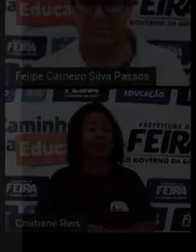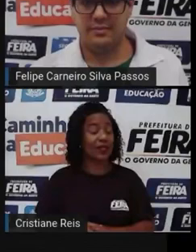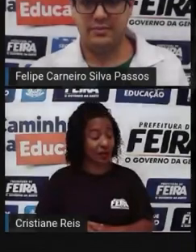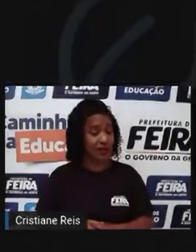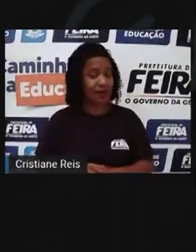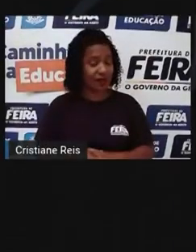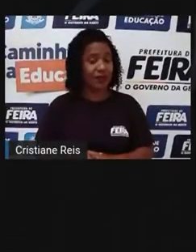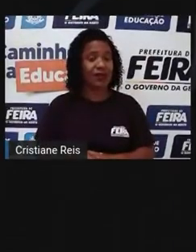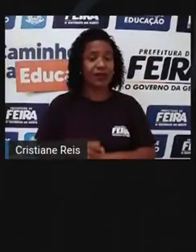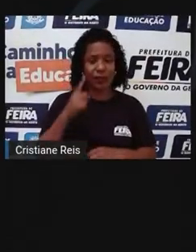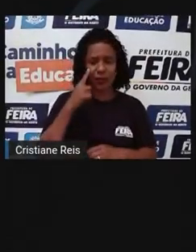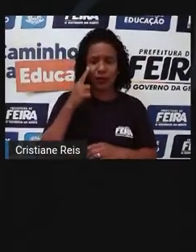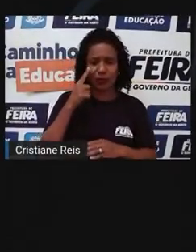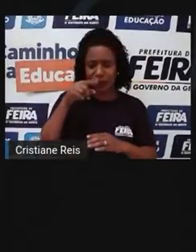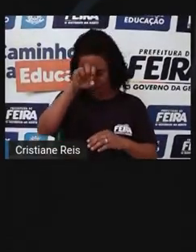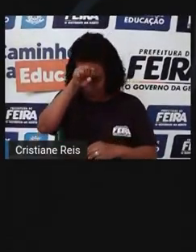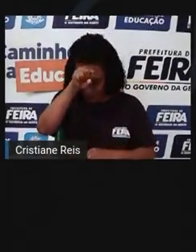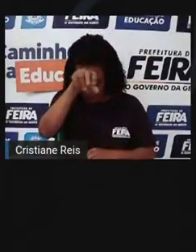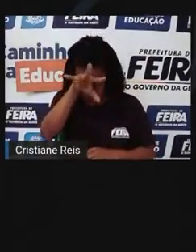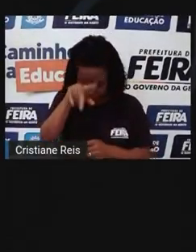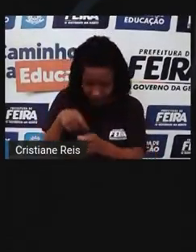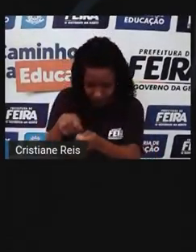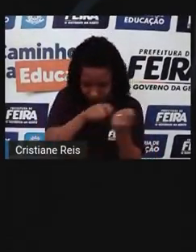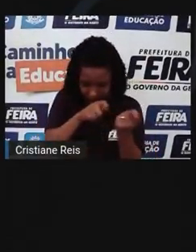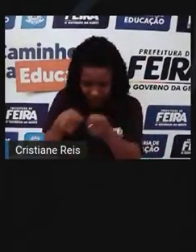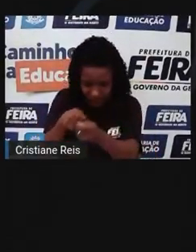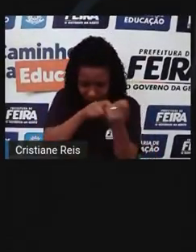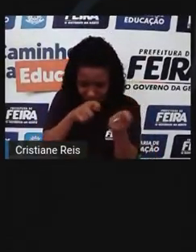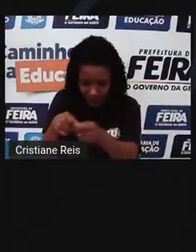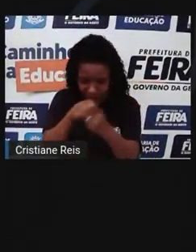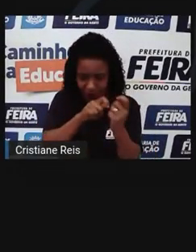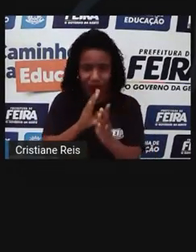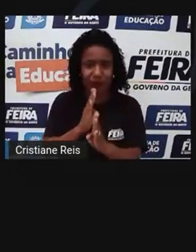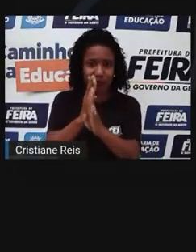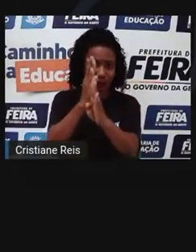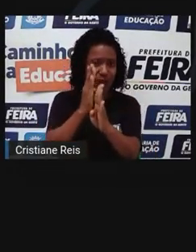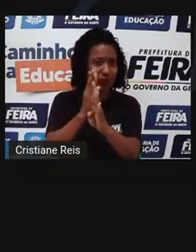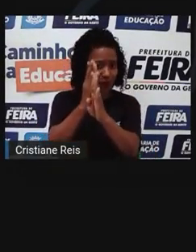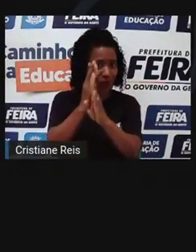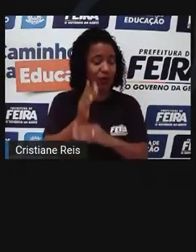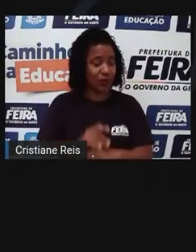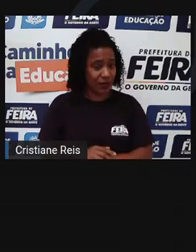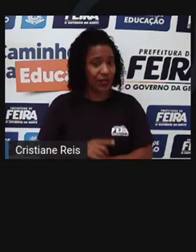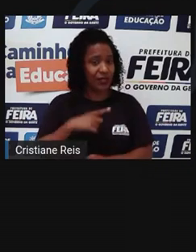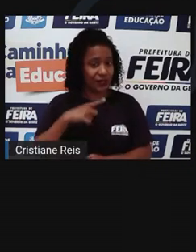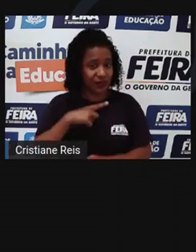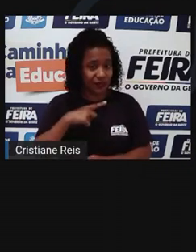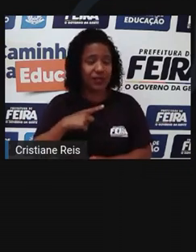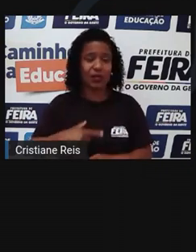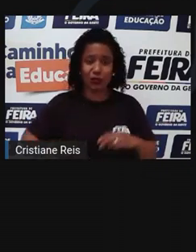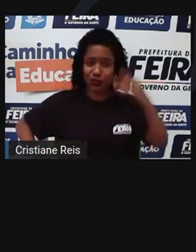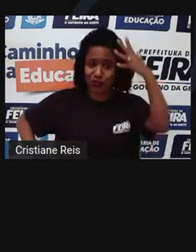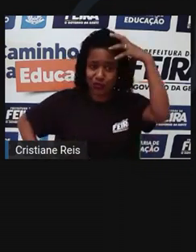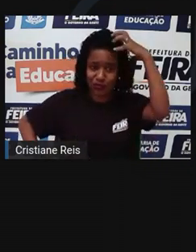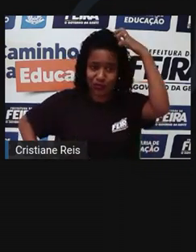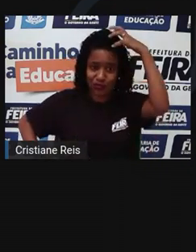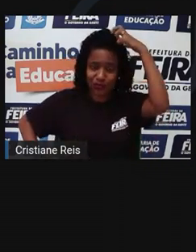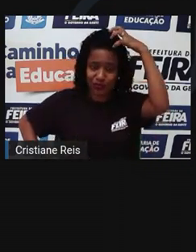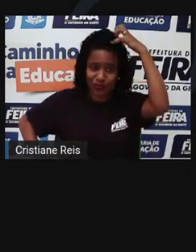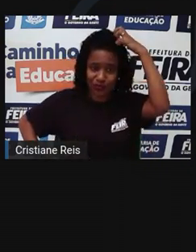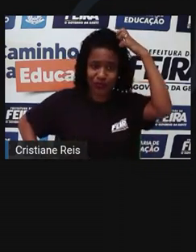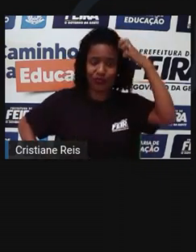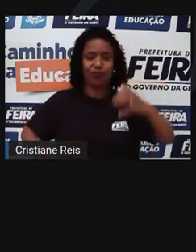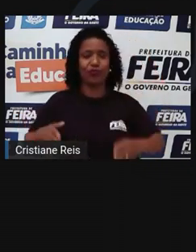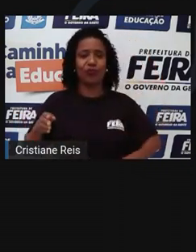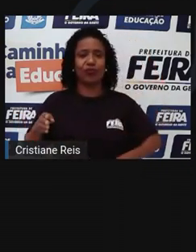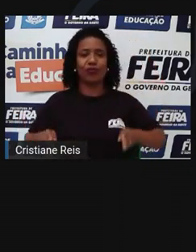Descobertas recentes na arqueologia situam a origem dos Homo sapiens bem antes do que imaginávamos, cerca de 300 mil anos atrás. De lá para cá, deixamos